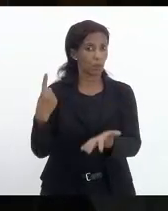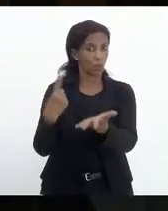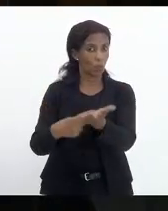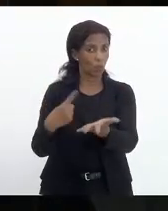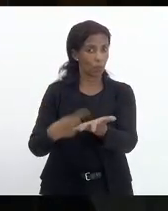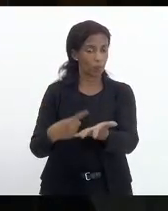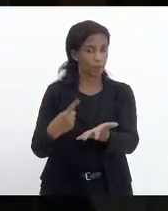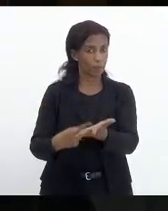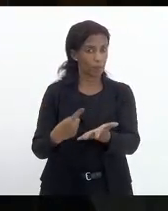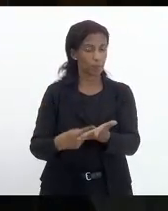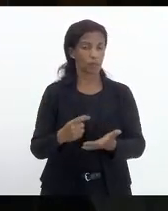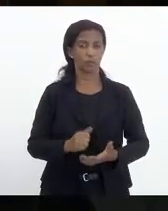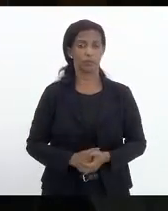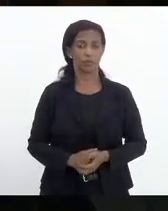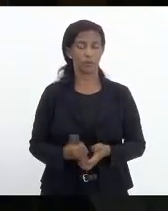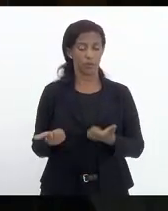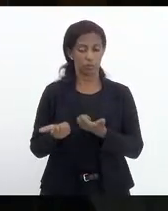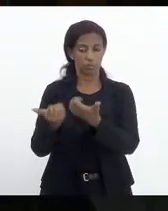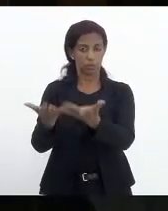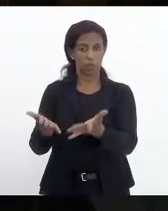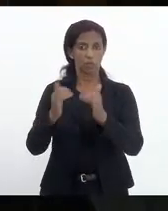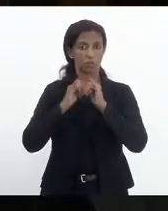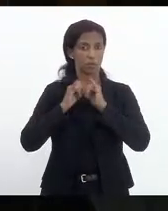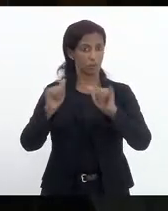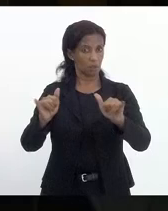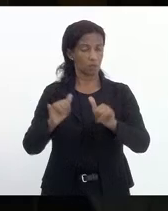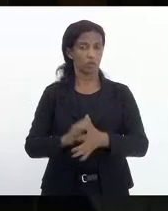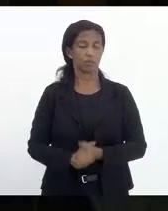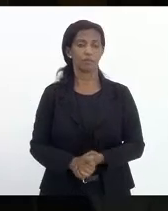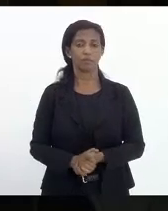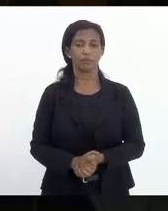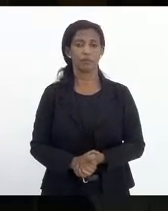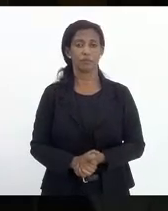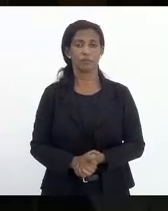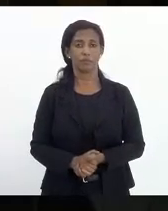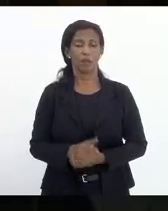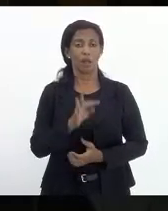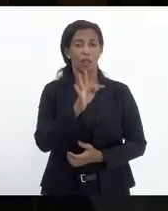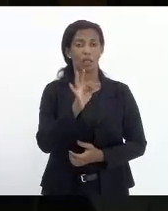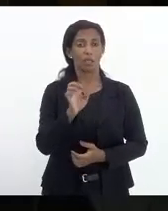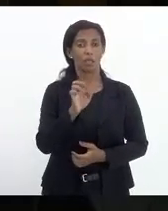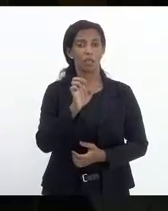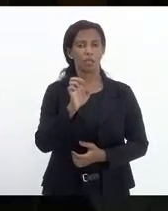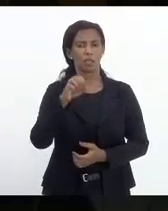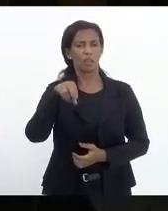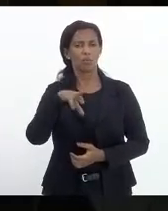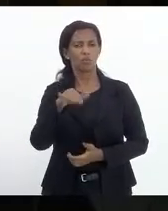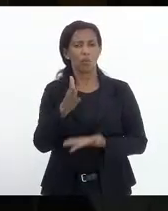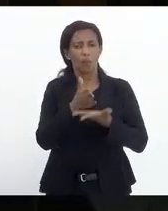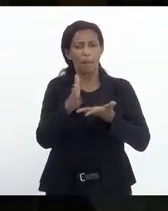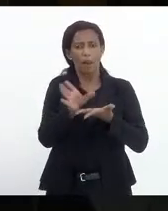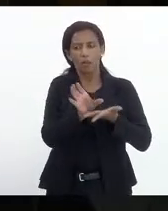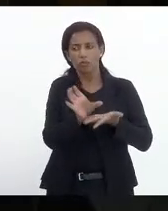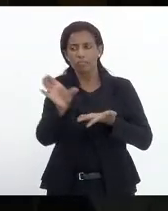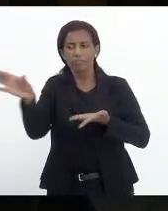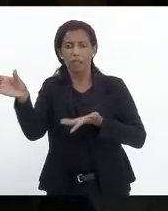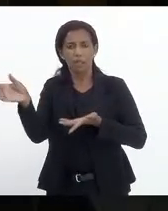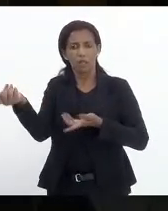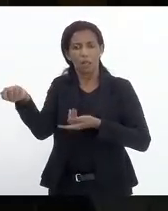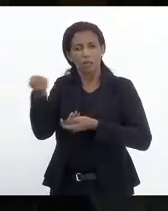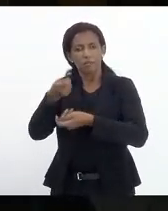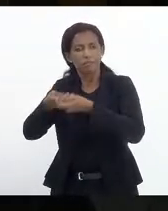compromisso de entregar as mensagens ao Tesouro Nacional como parte das